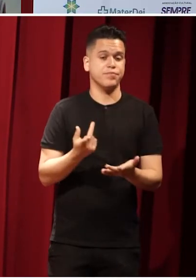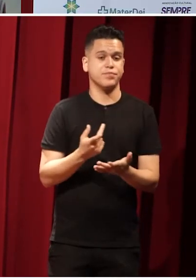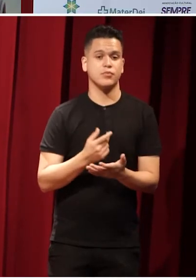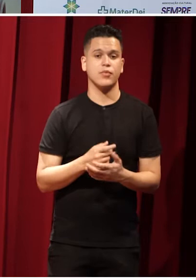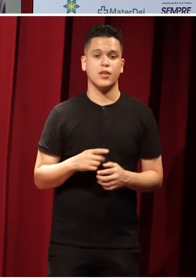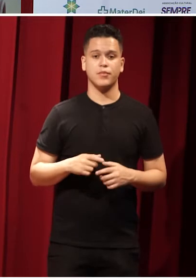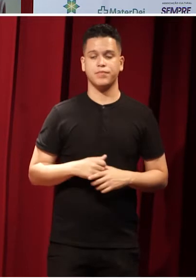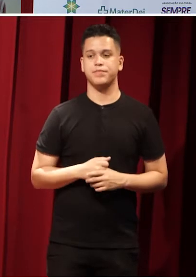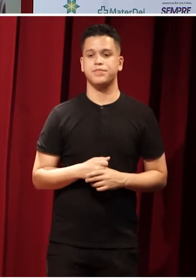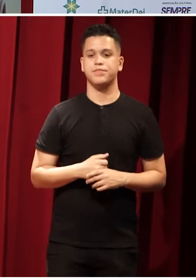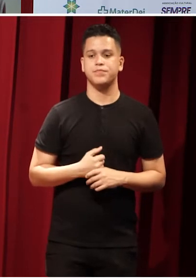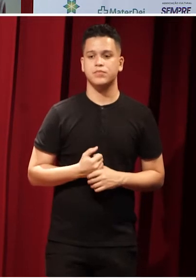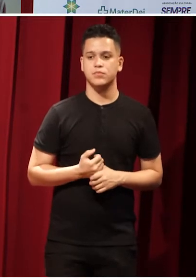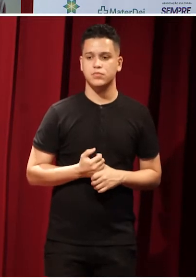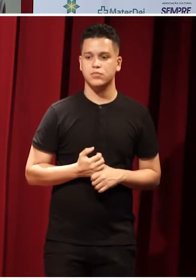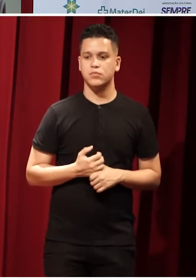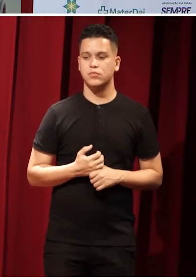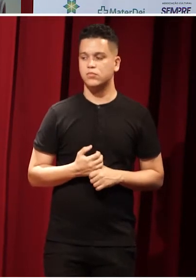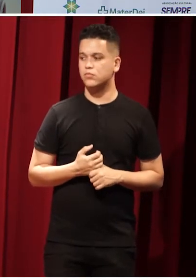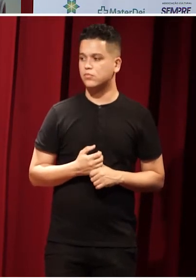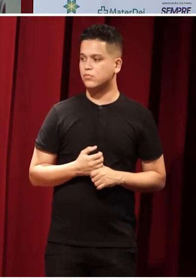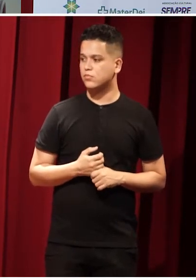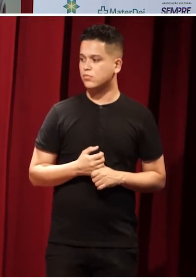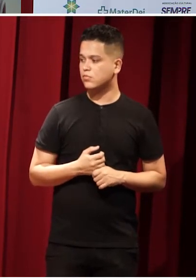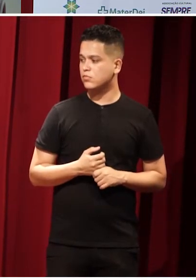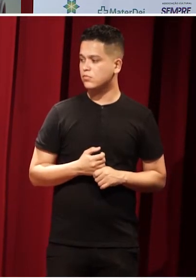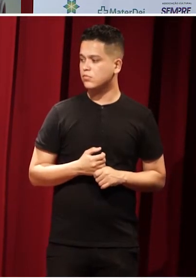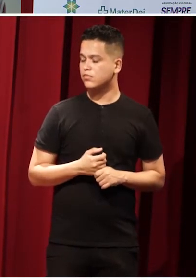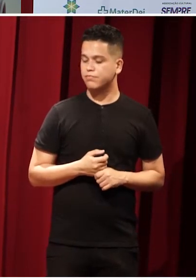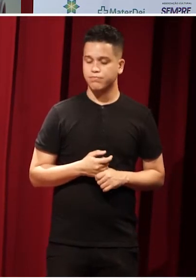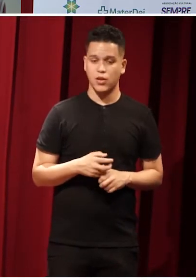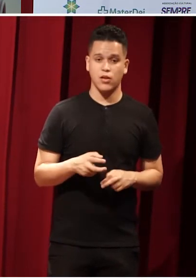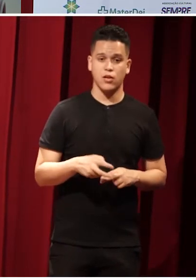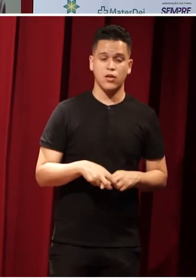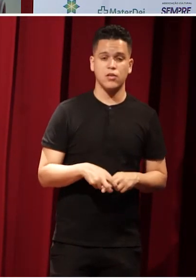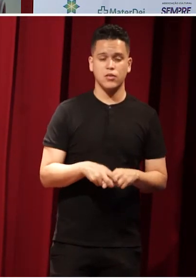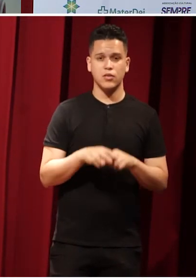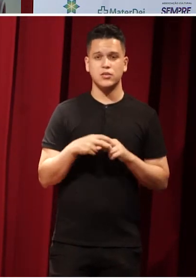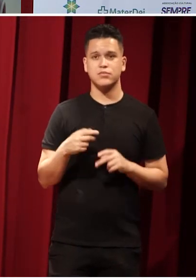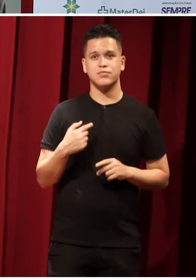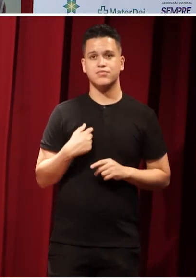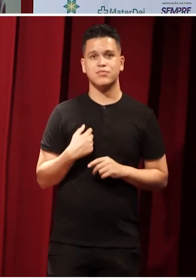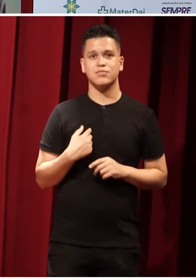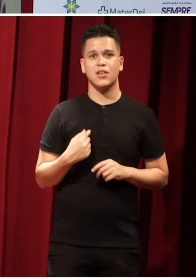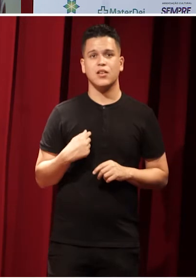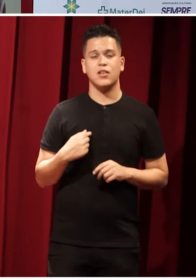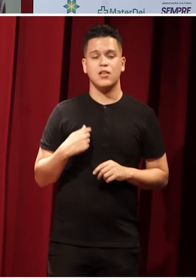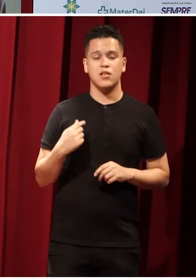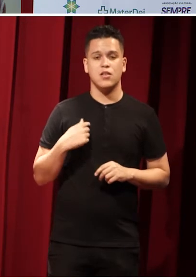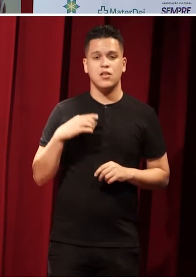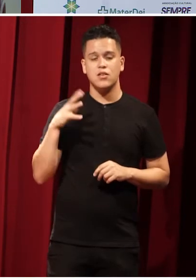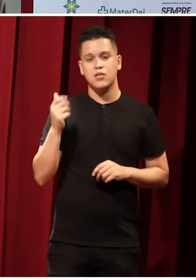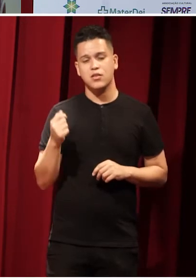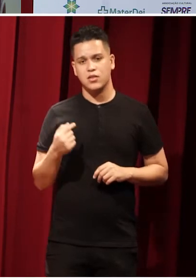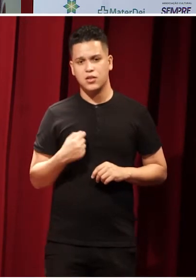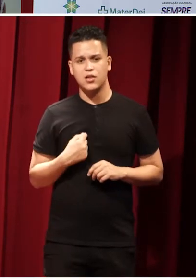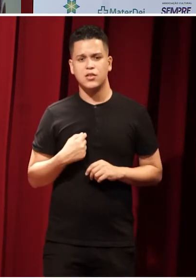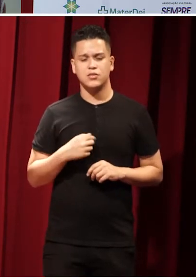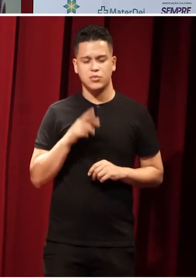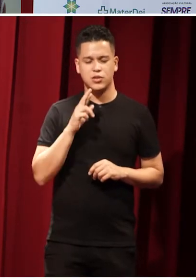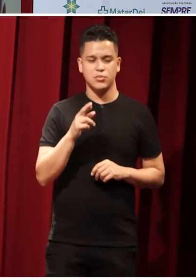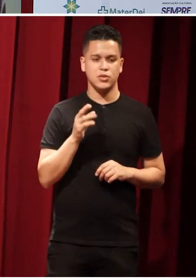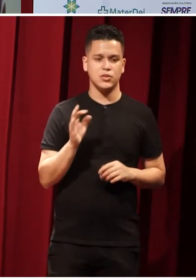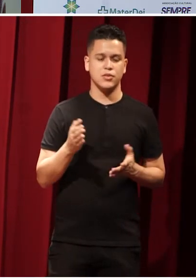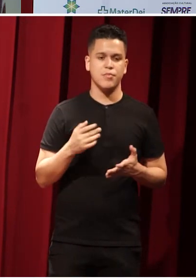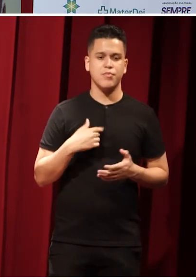história é um pouquinho diferente. Claro. Por isso que eu acho que você falar em economia do conhecimento